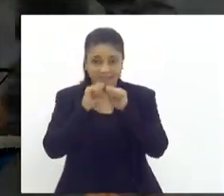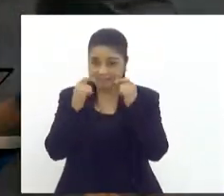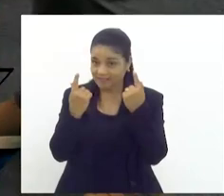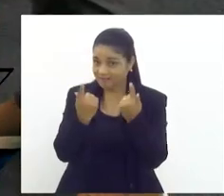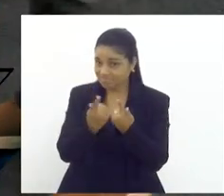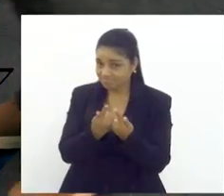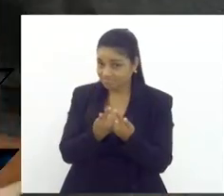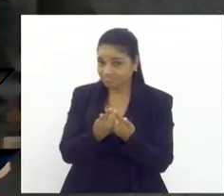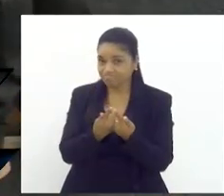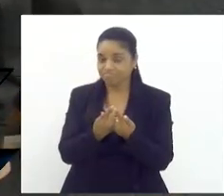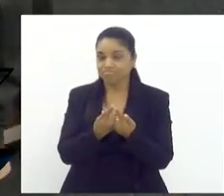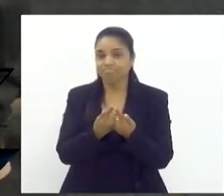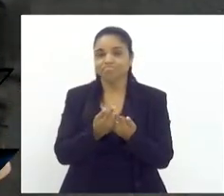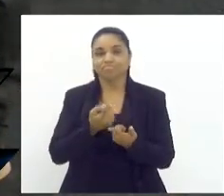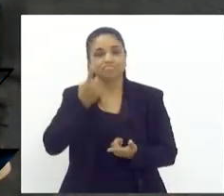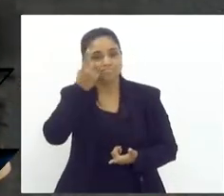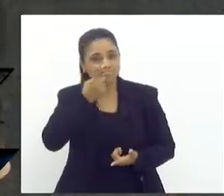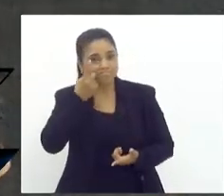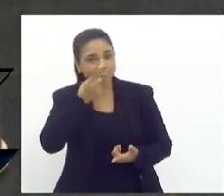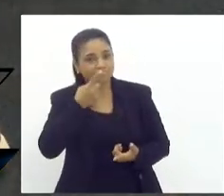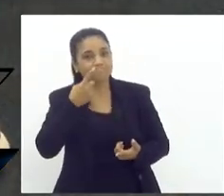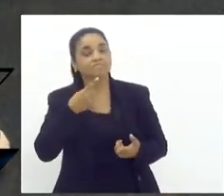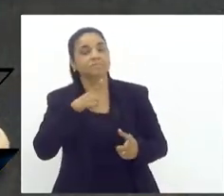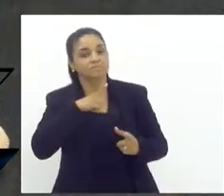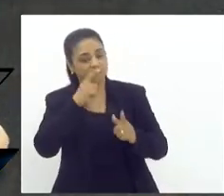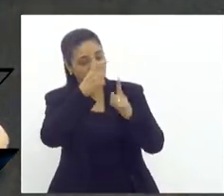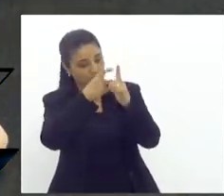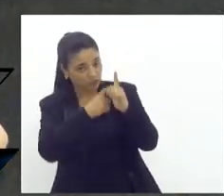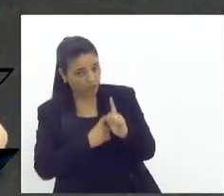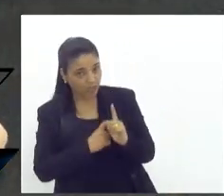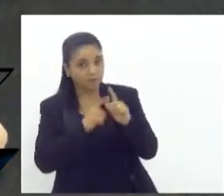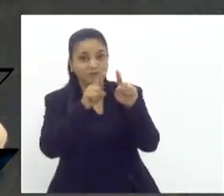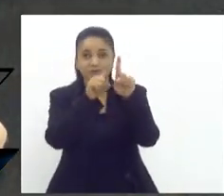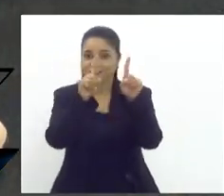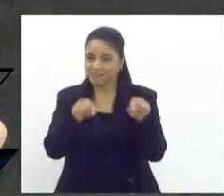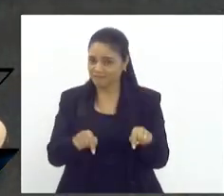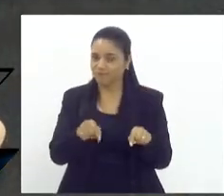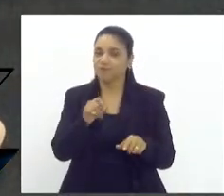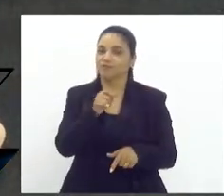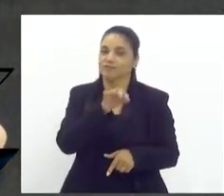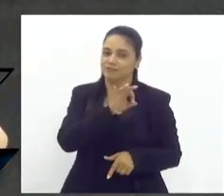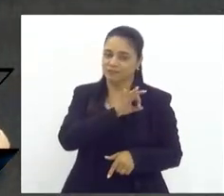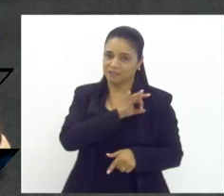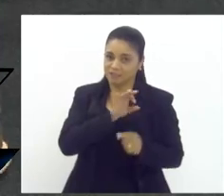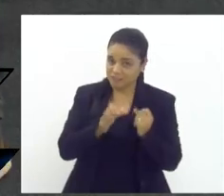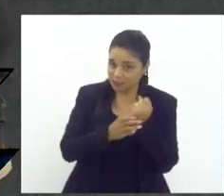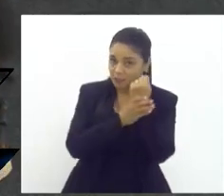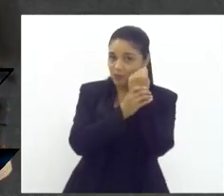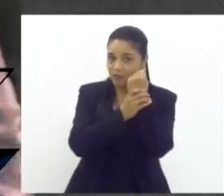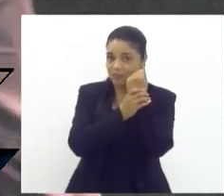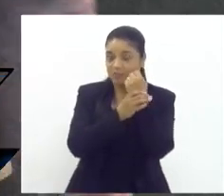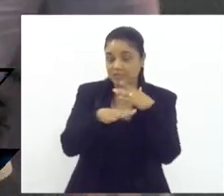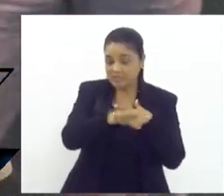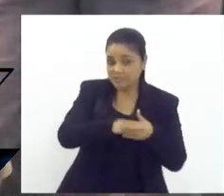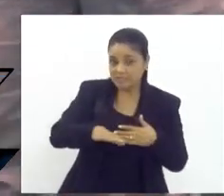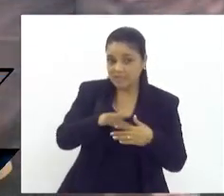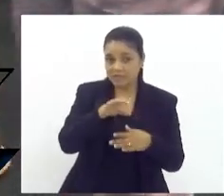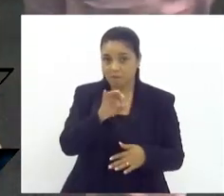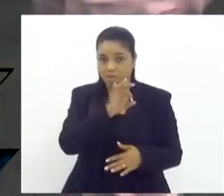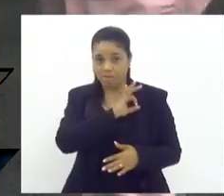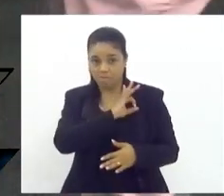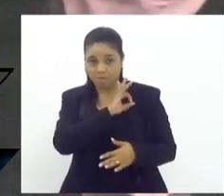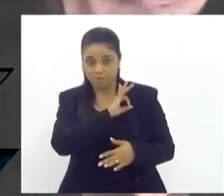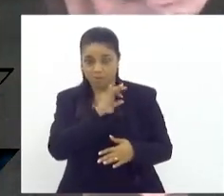temos alguns débitos com os servidores da segurança na área da Polícia Civil Deputado